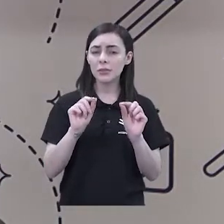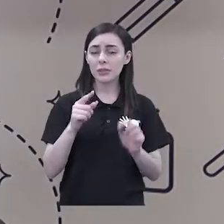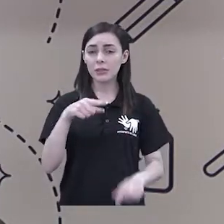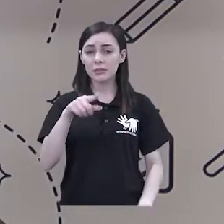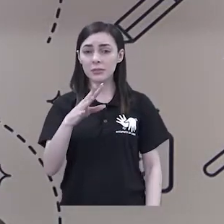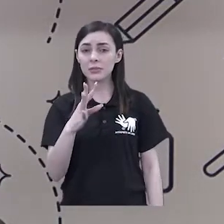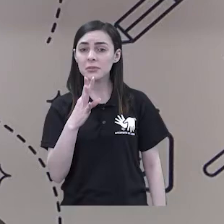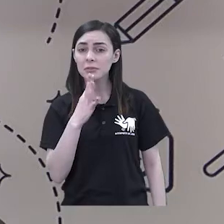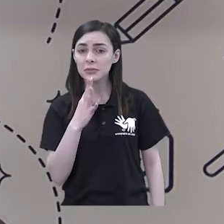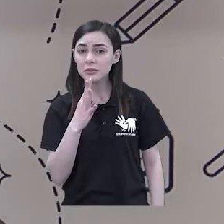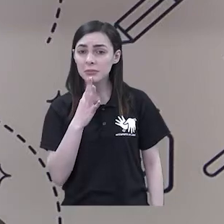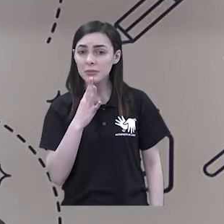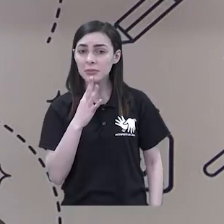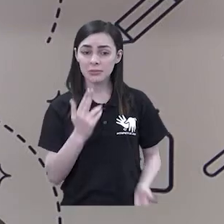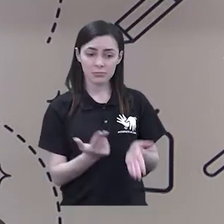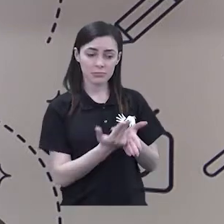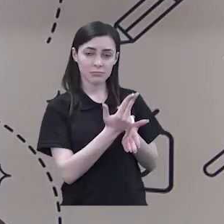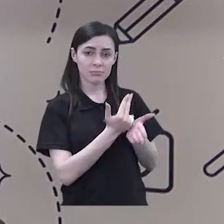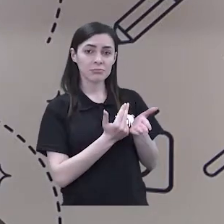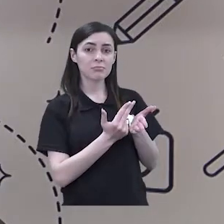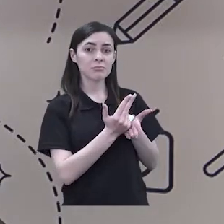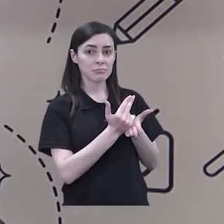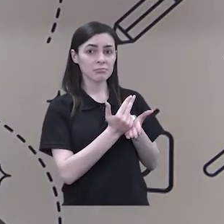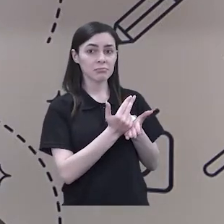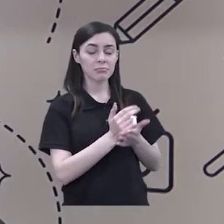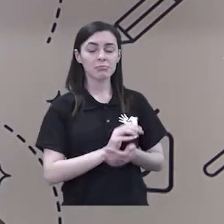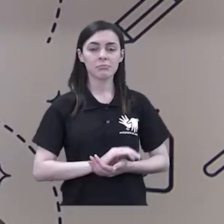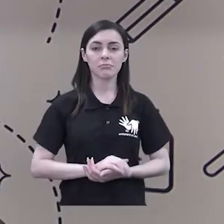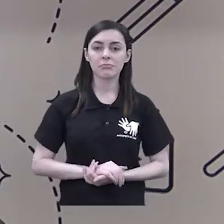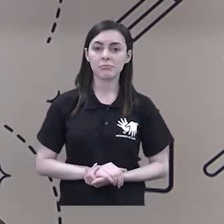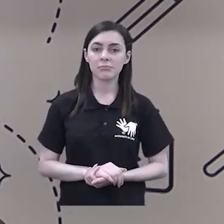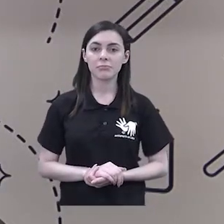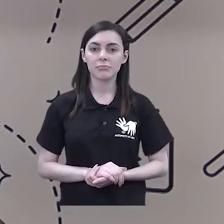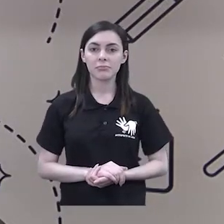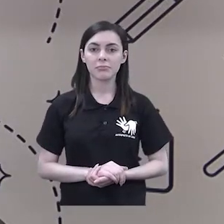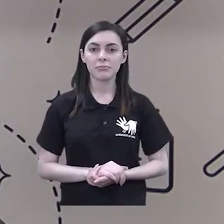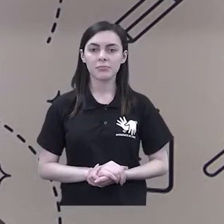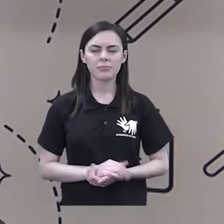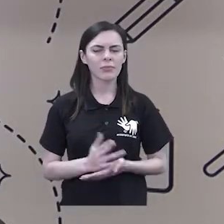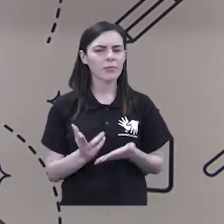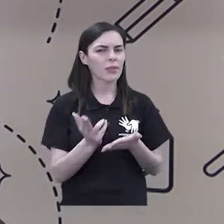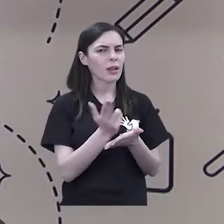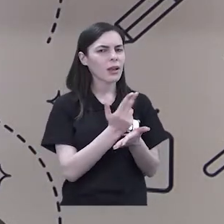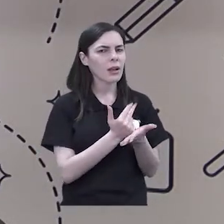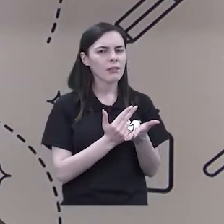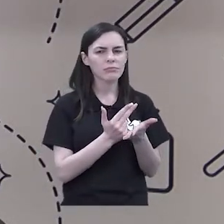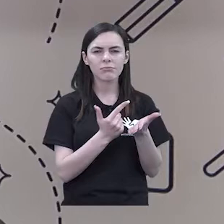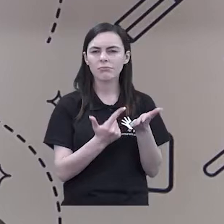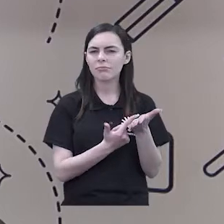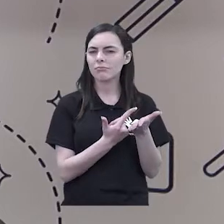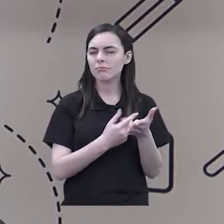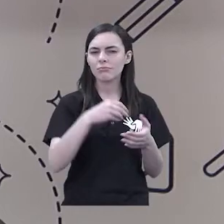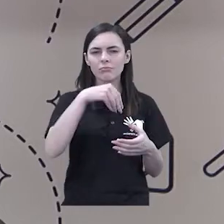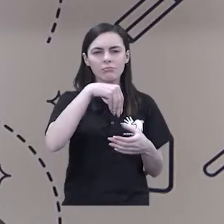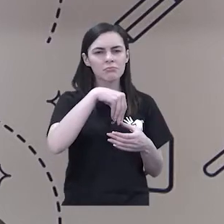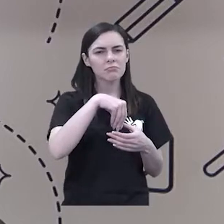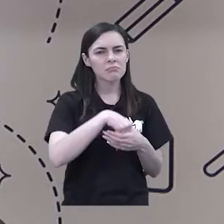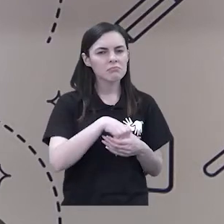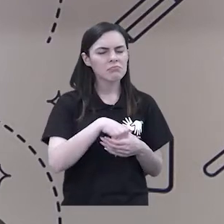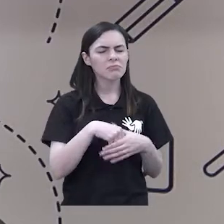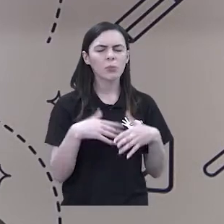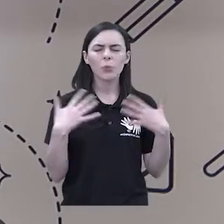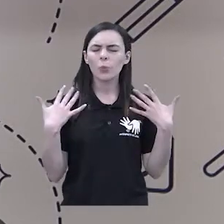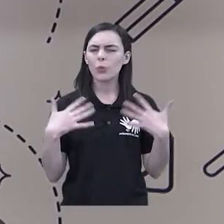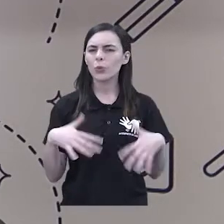vocês conhecessem as ilustrações. Gente, as ilustrações deste livro